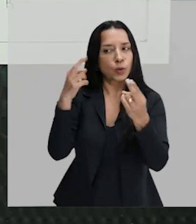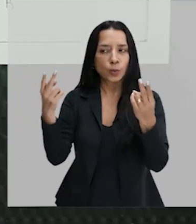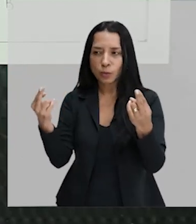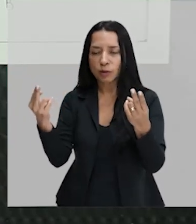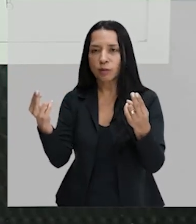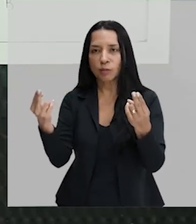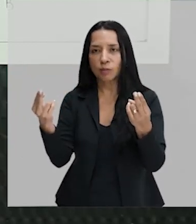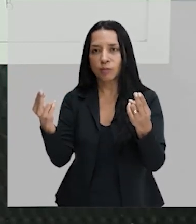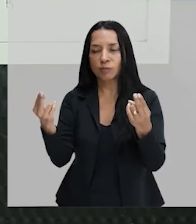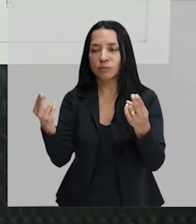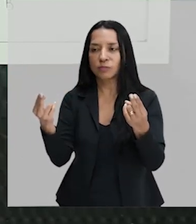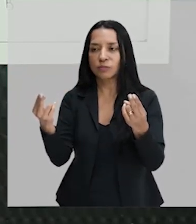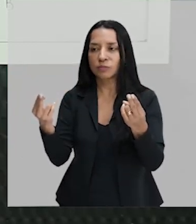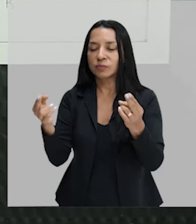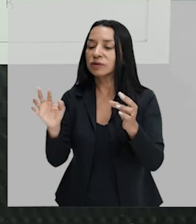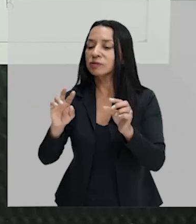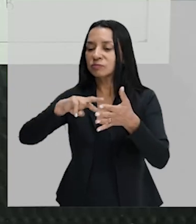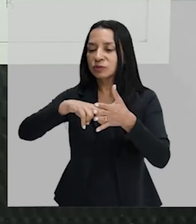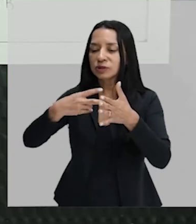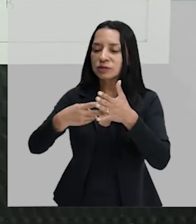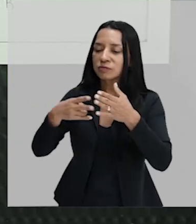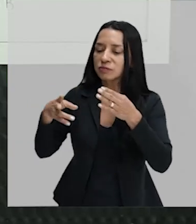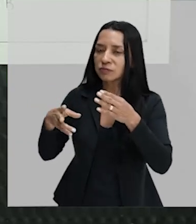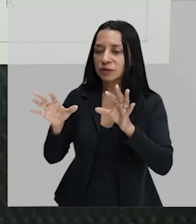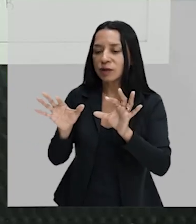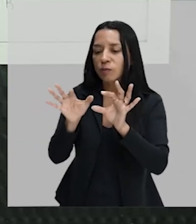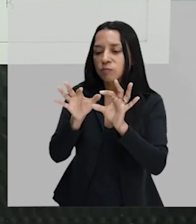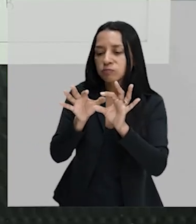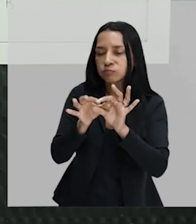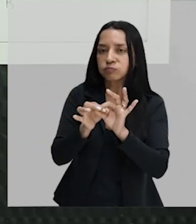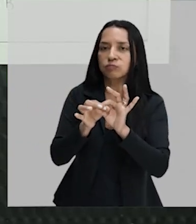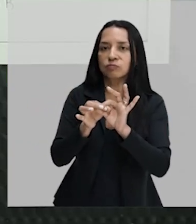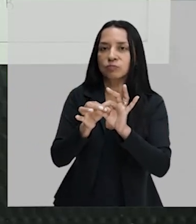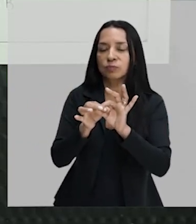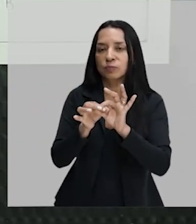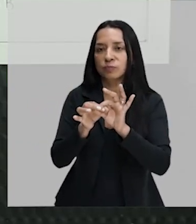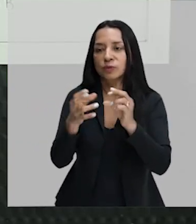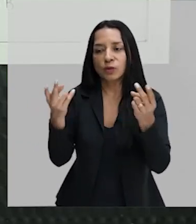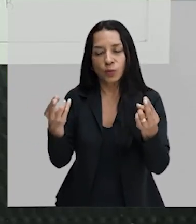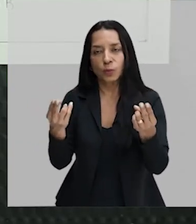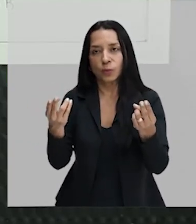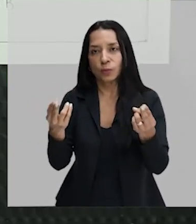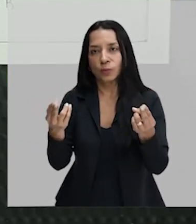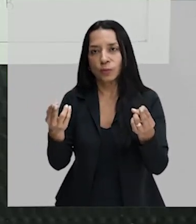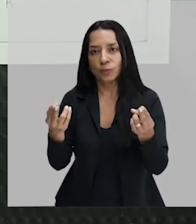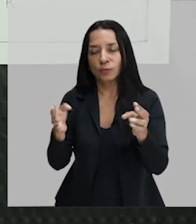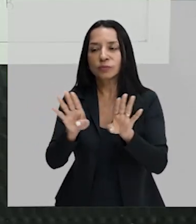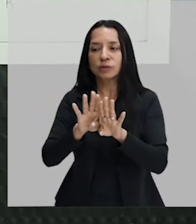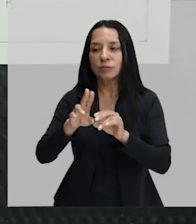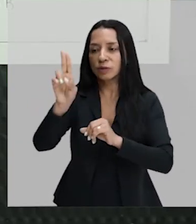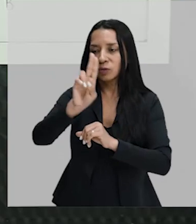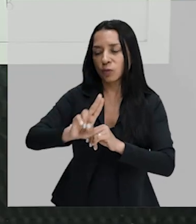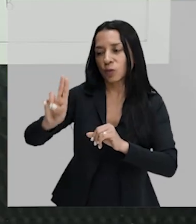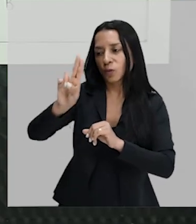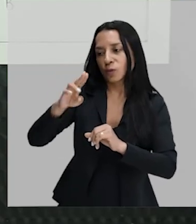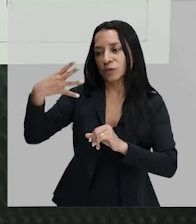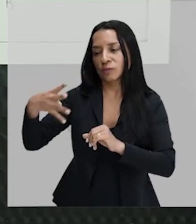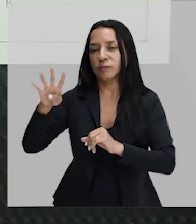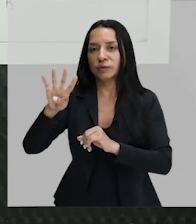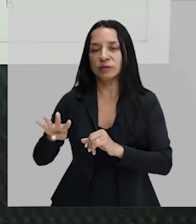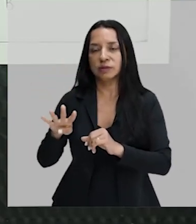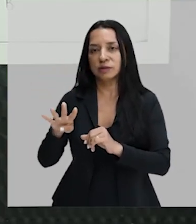nem a comutativa da adição com números naturais. Essa comutativa também serve para matriz. Então, se eu fizesse essa conta, por